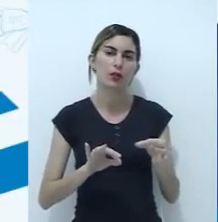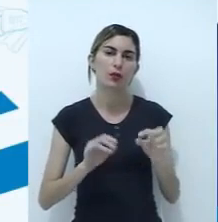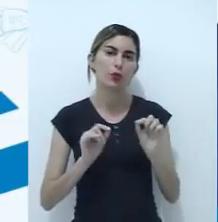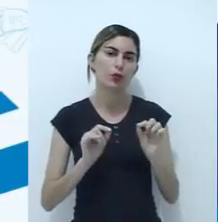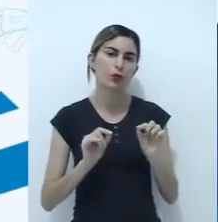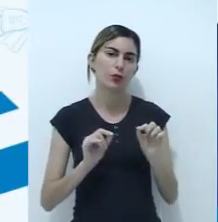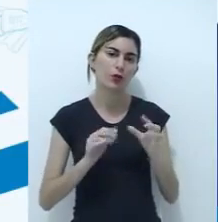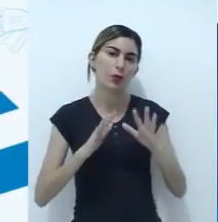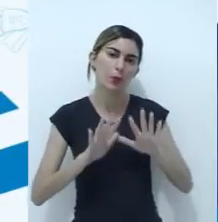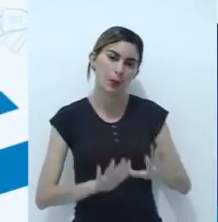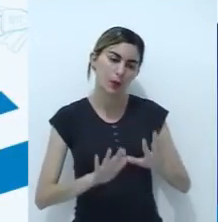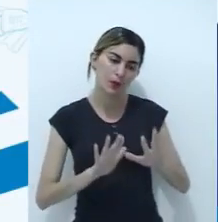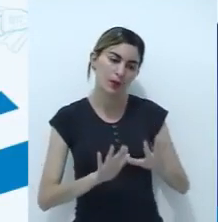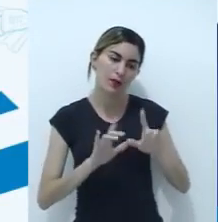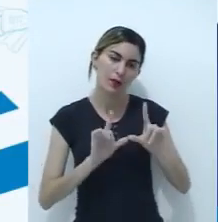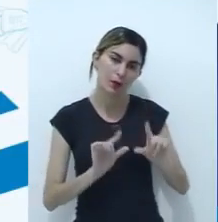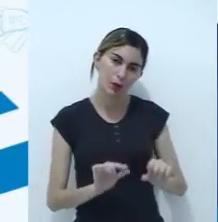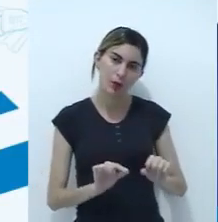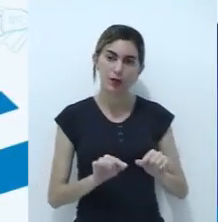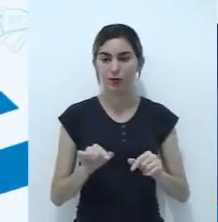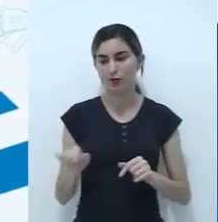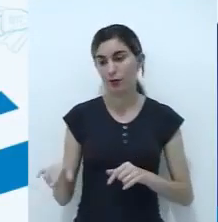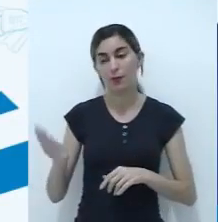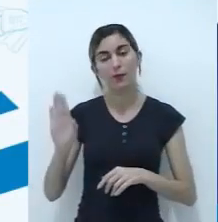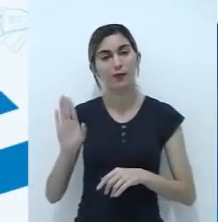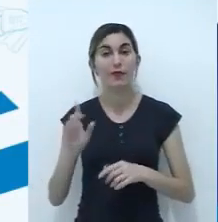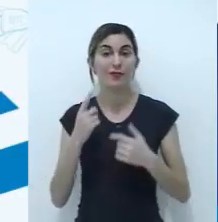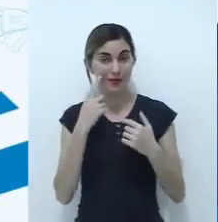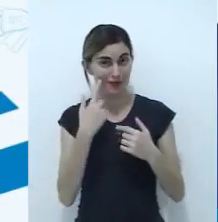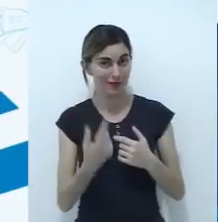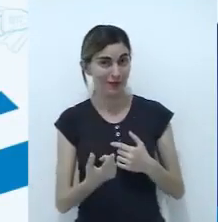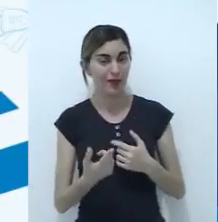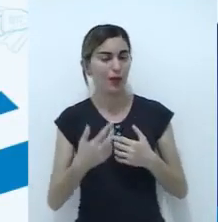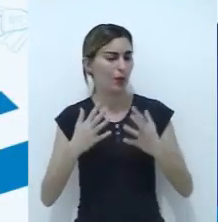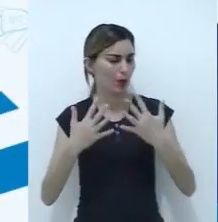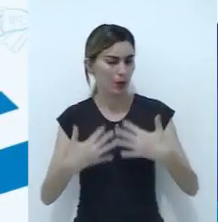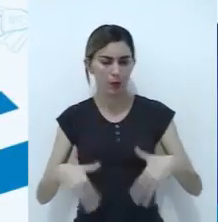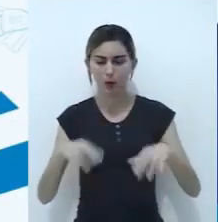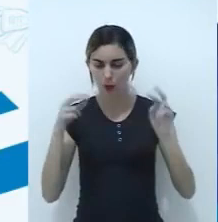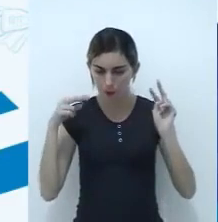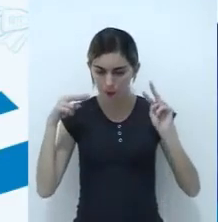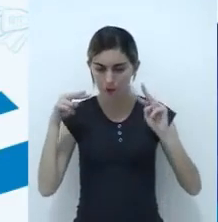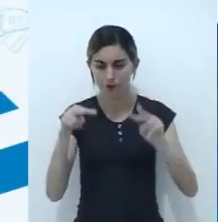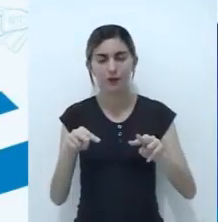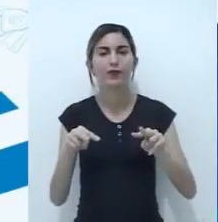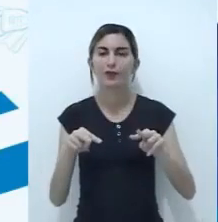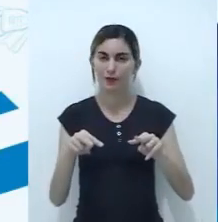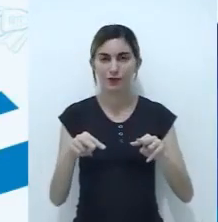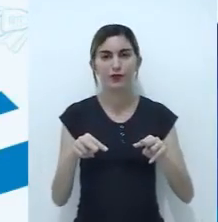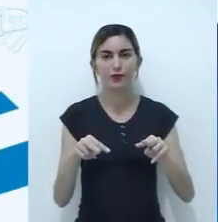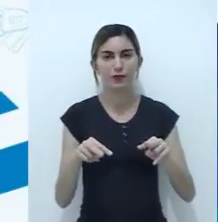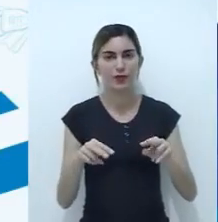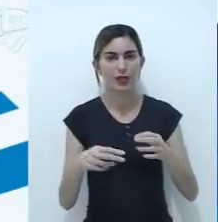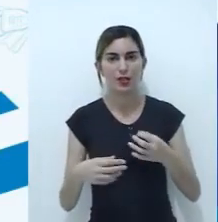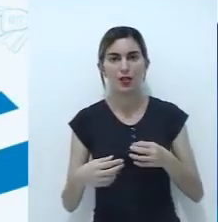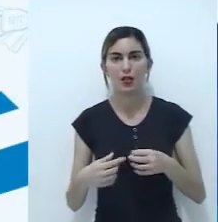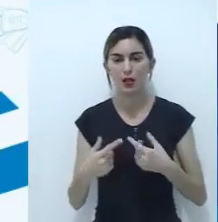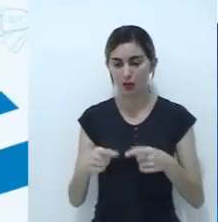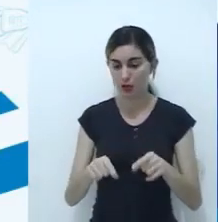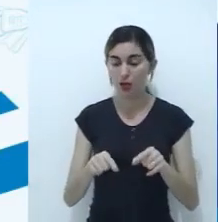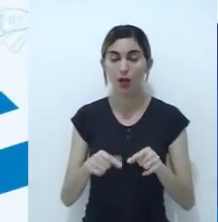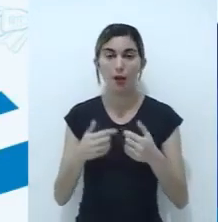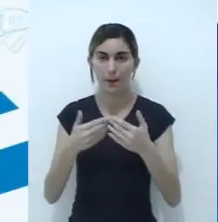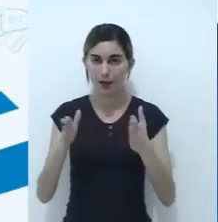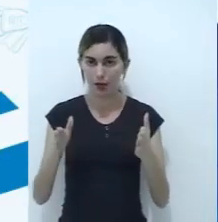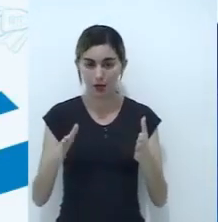moléculas elas estavam com agitação menor. Então dá para observar naturalmente em que no sistema